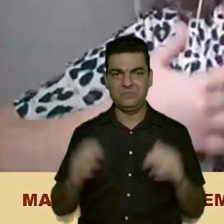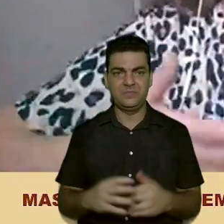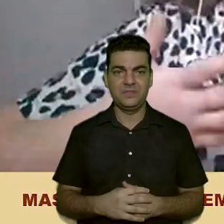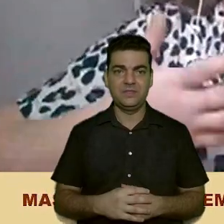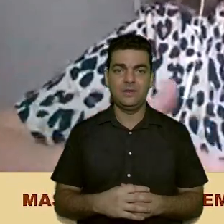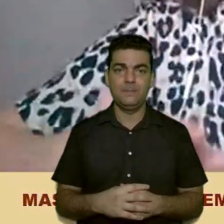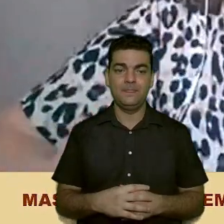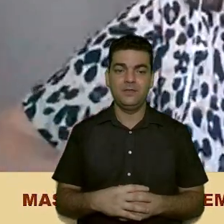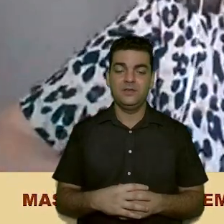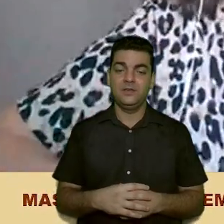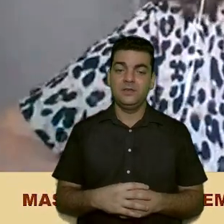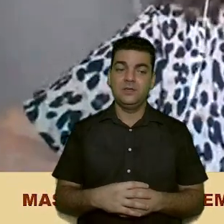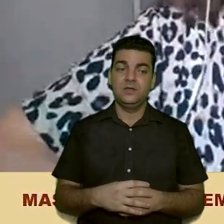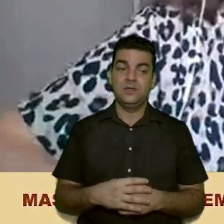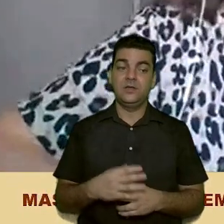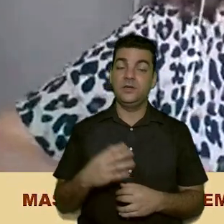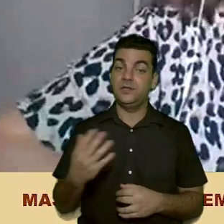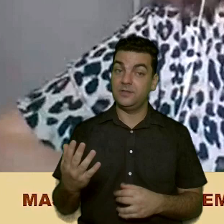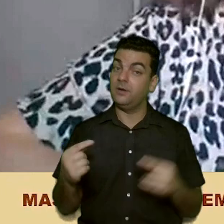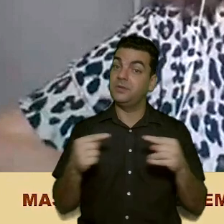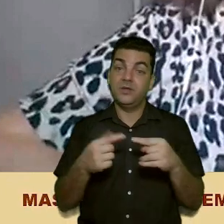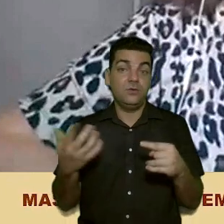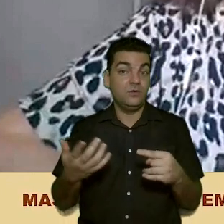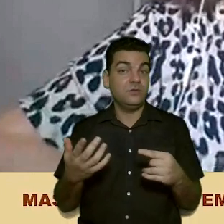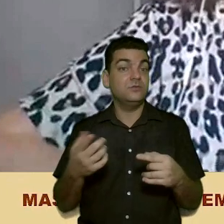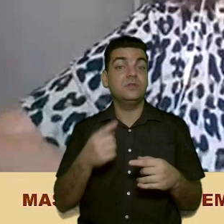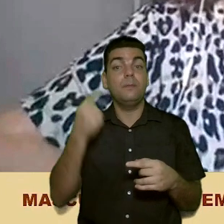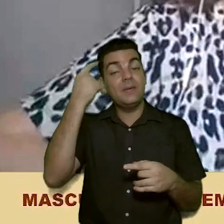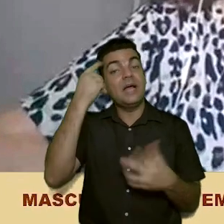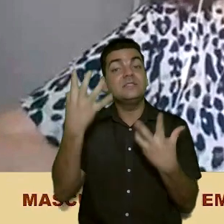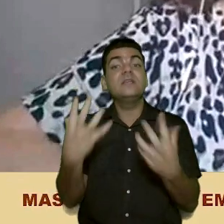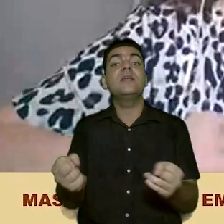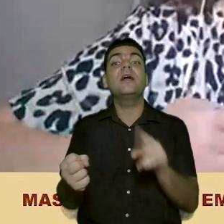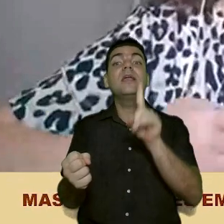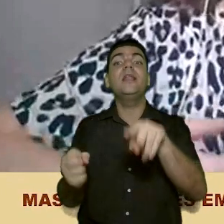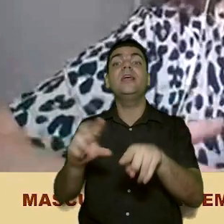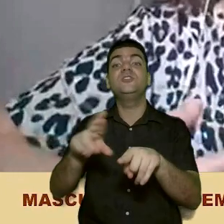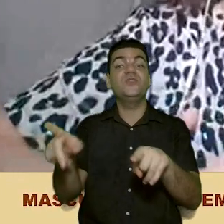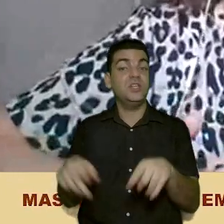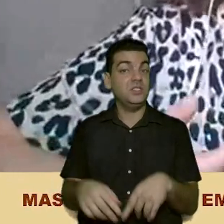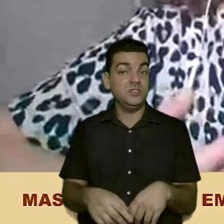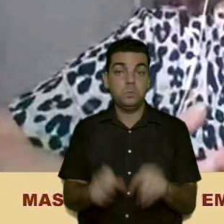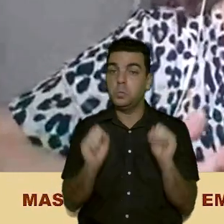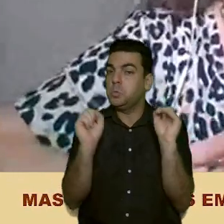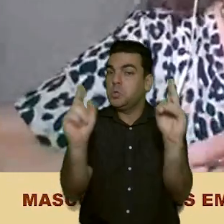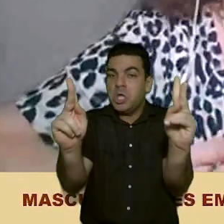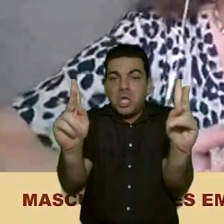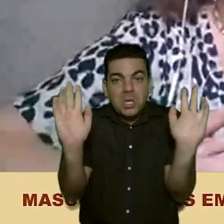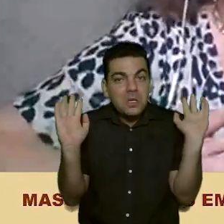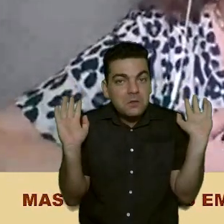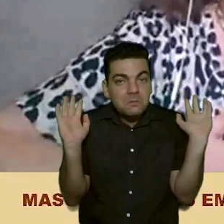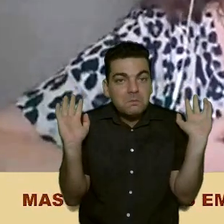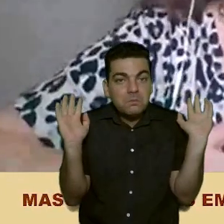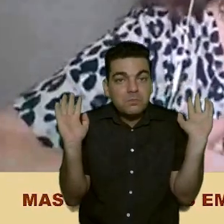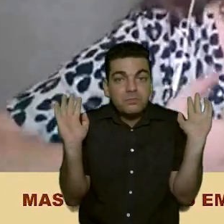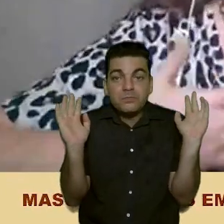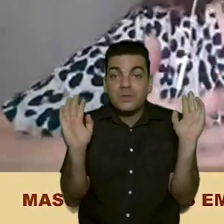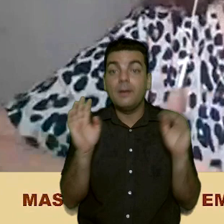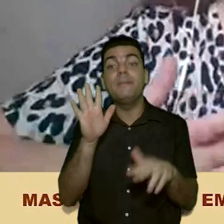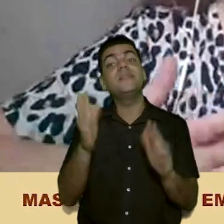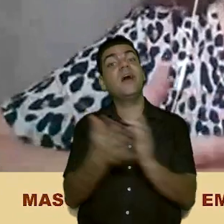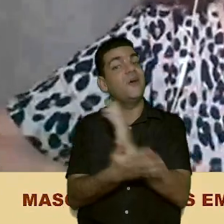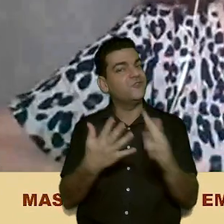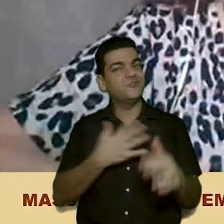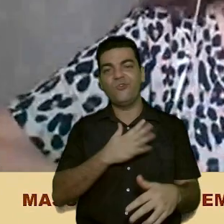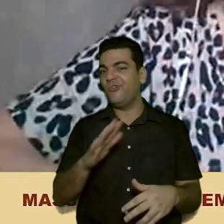acho que deixar as pessoas serem quem elas são, né, é um grande desafio. Conviver com a diferença é um dos nossos grandes desafios.